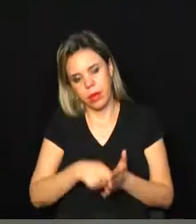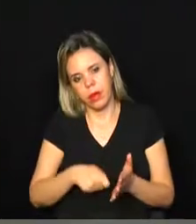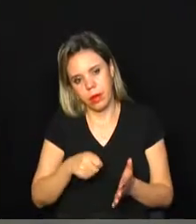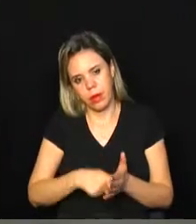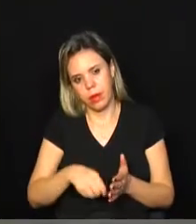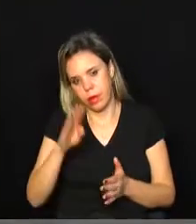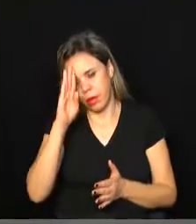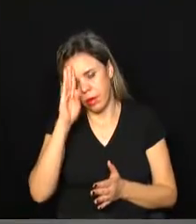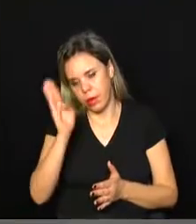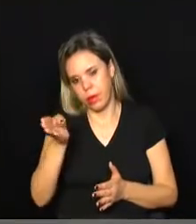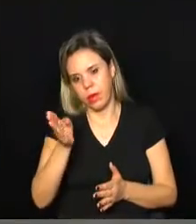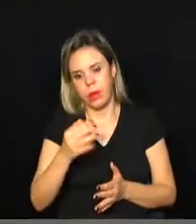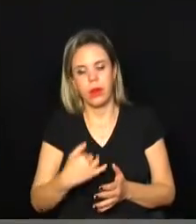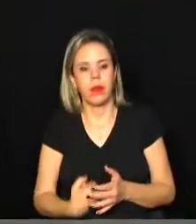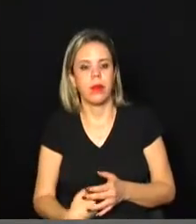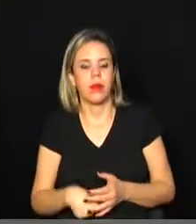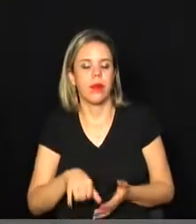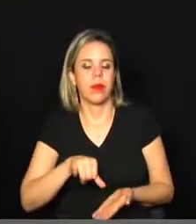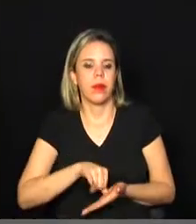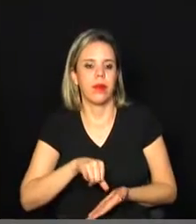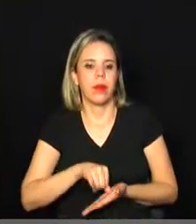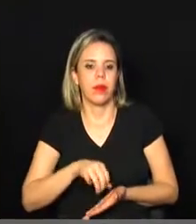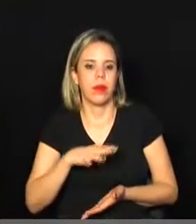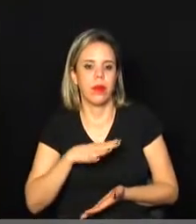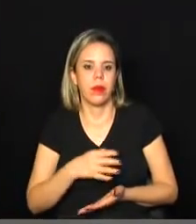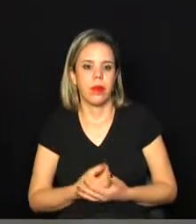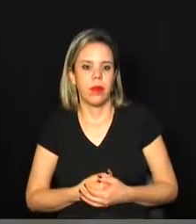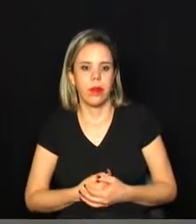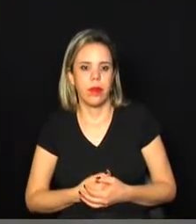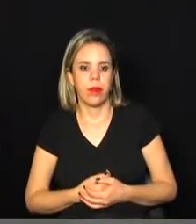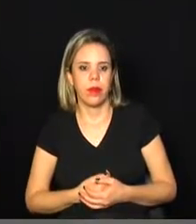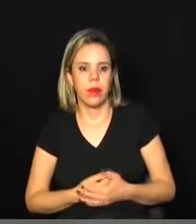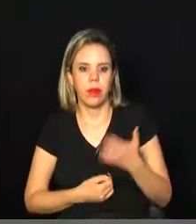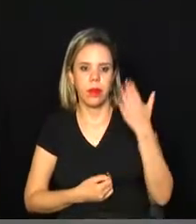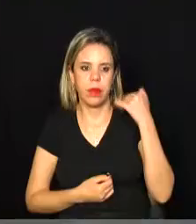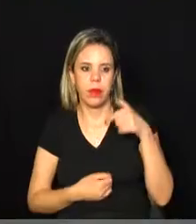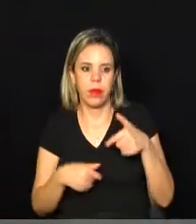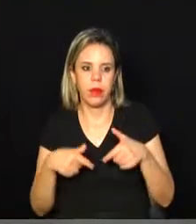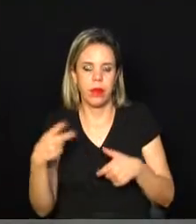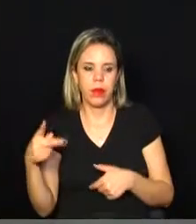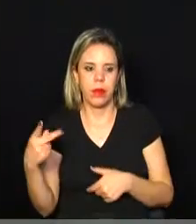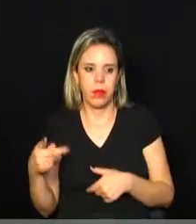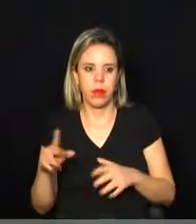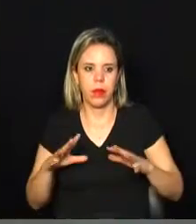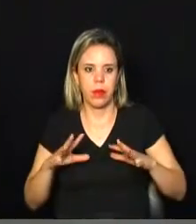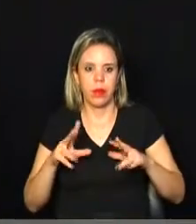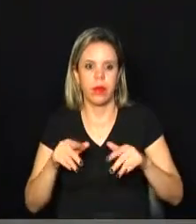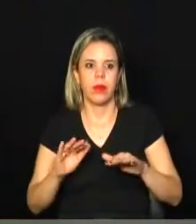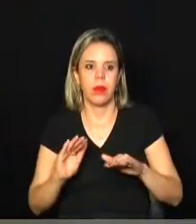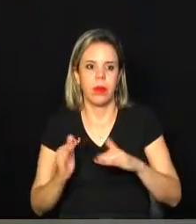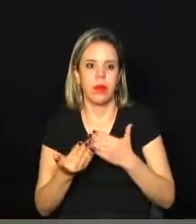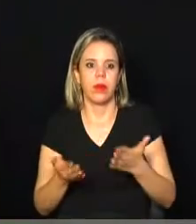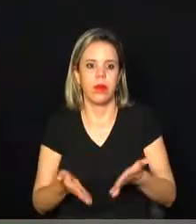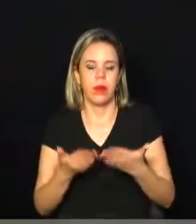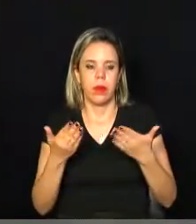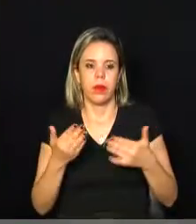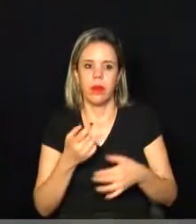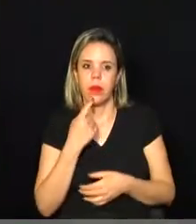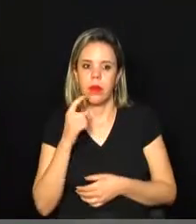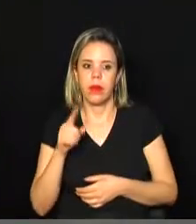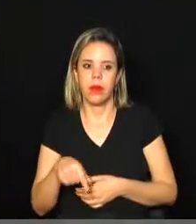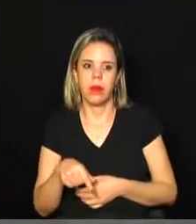lutado principalmente pelo centro da nossa cidade mas eu sei que o seu trabalho Se estende a toda a periferia de Campinas